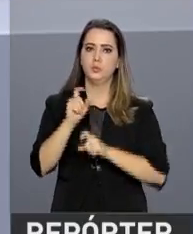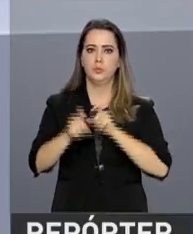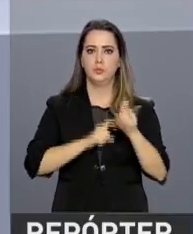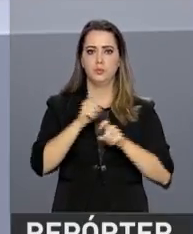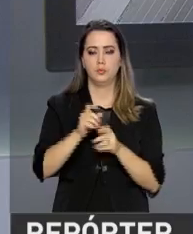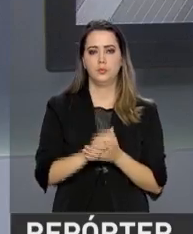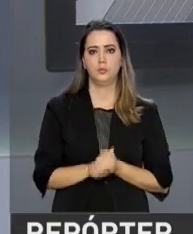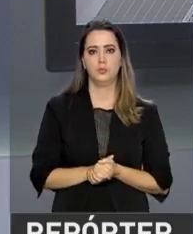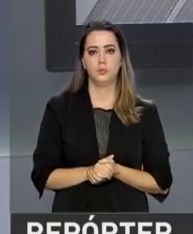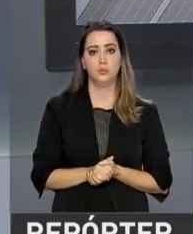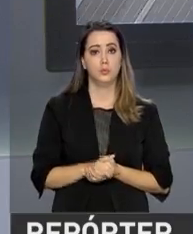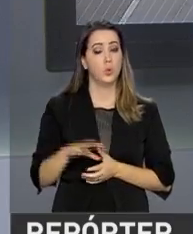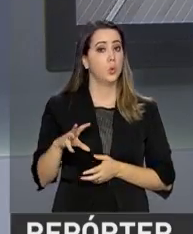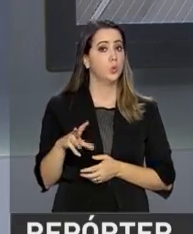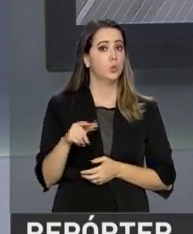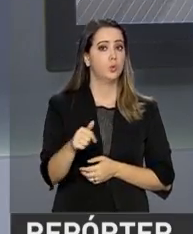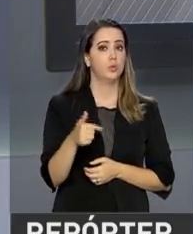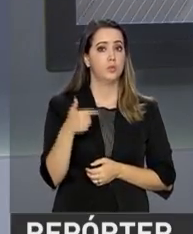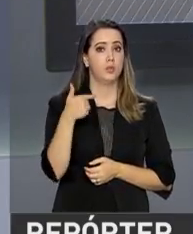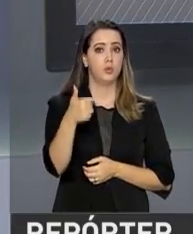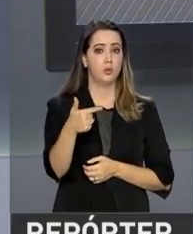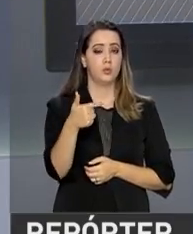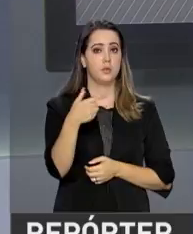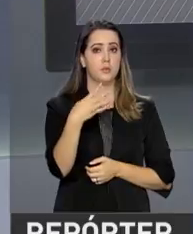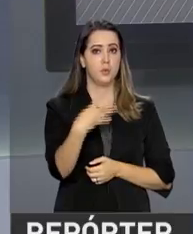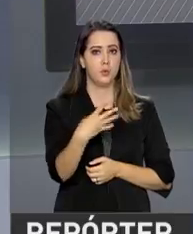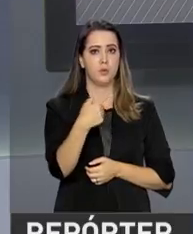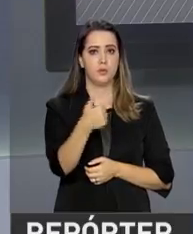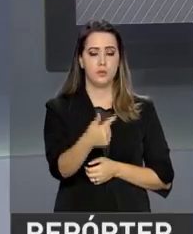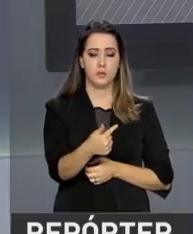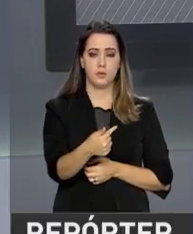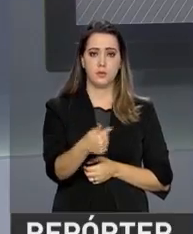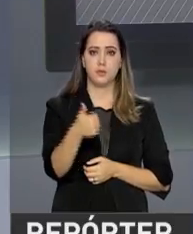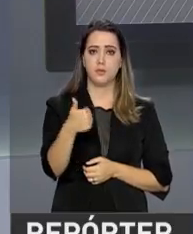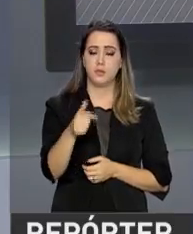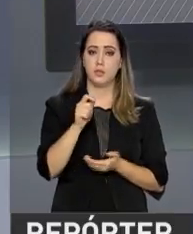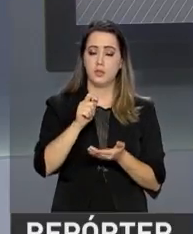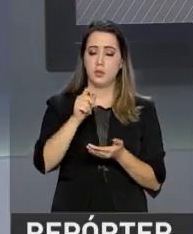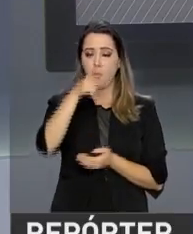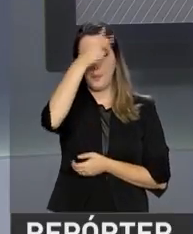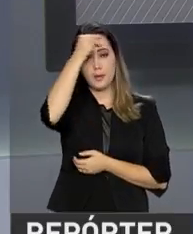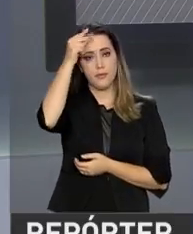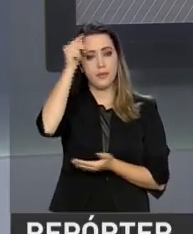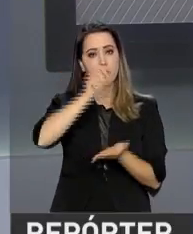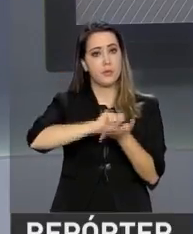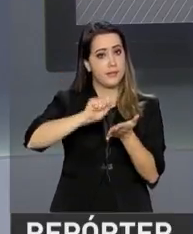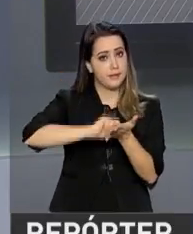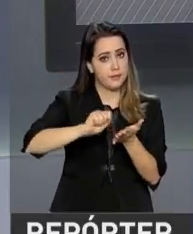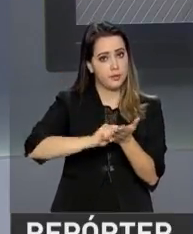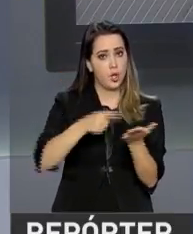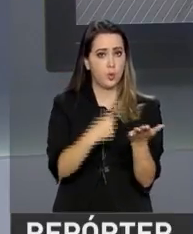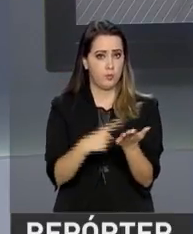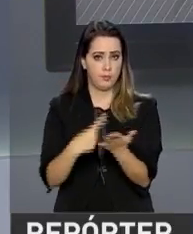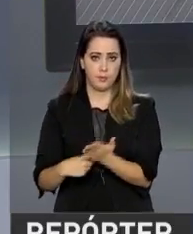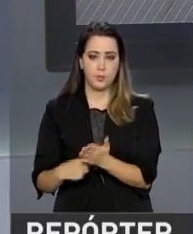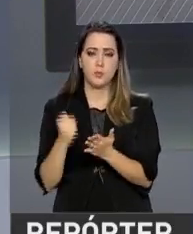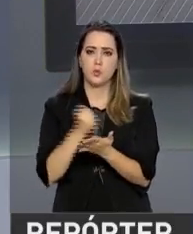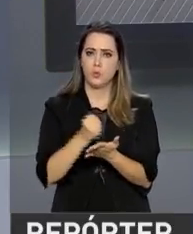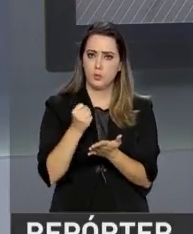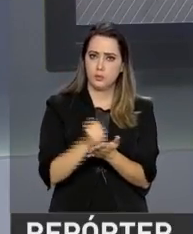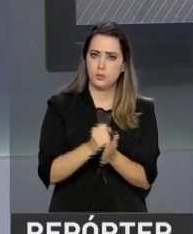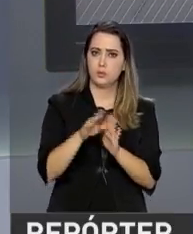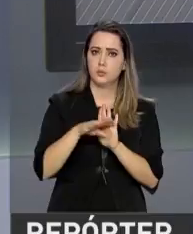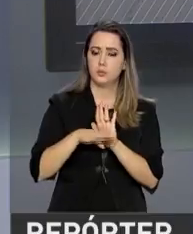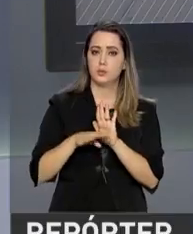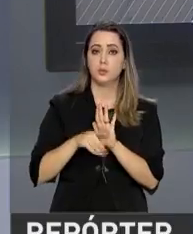computadores. No total, 2.471 prefeitos assinaram a adesão ao programa. A conexão da internet